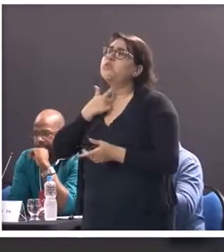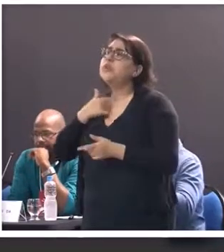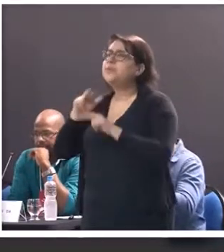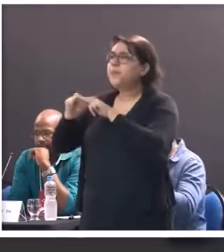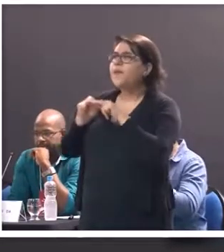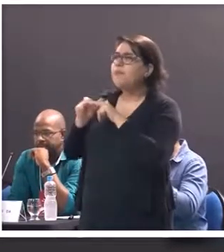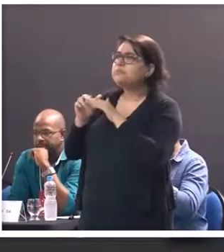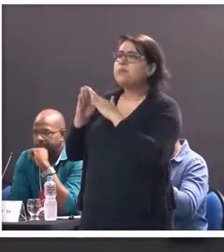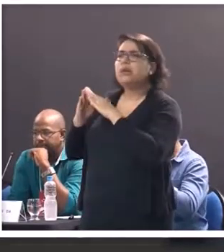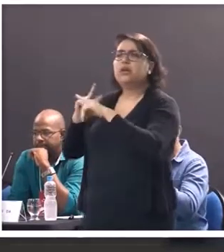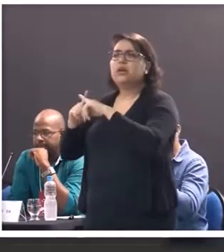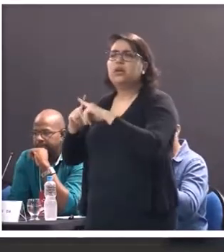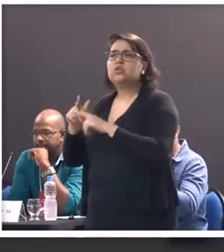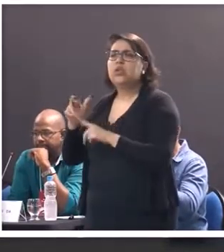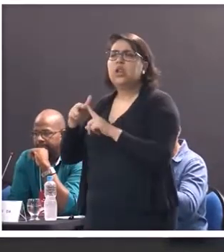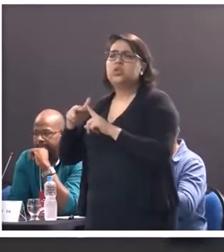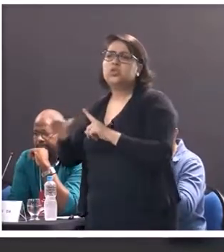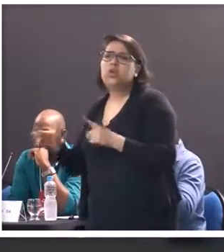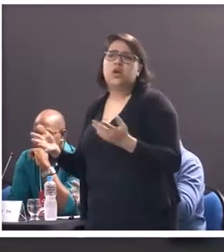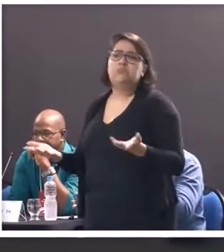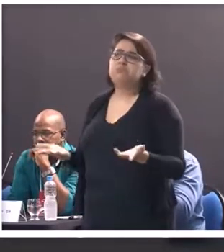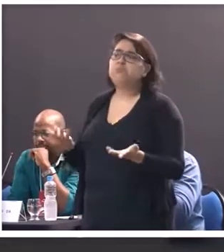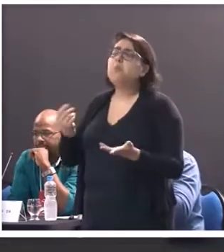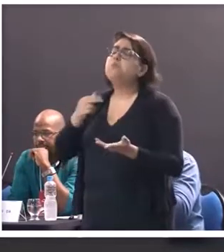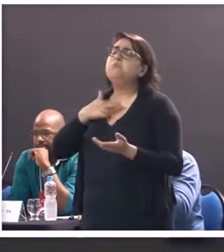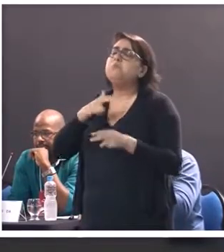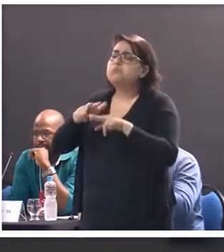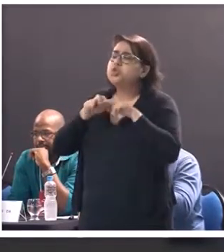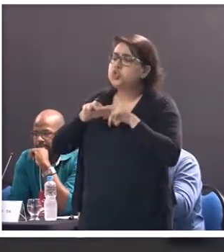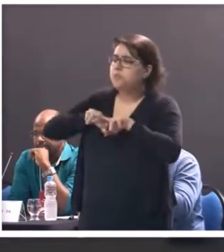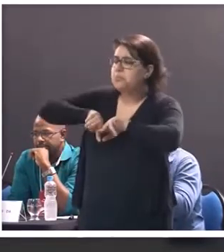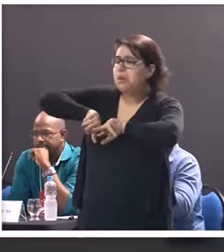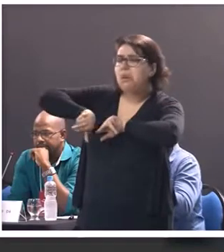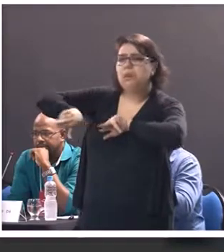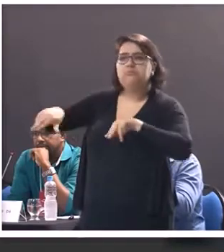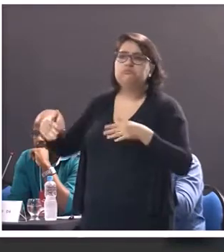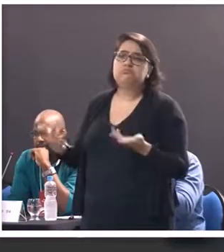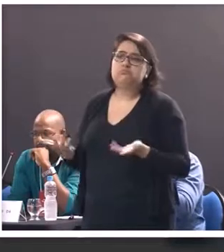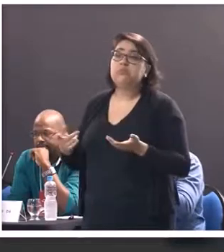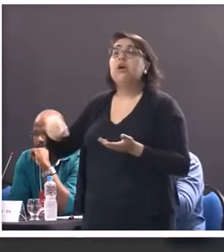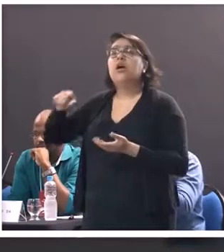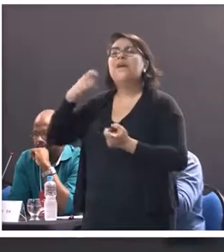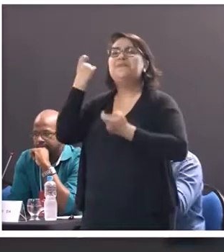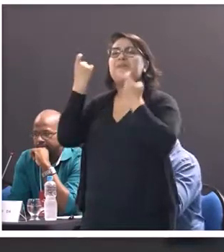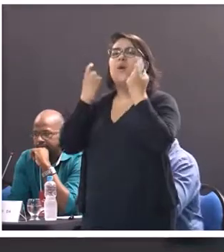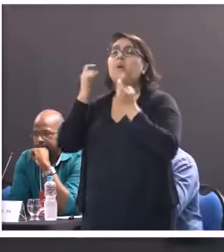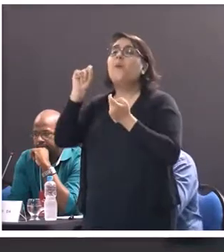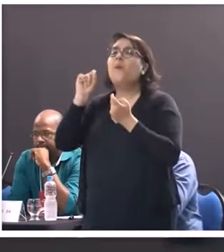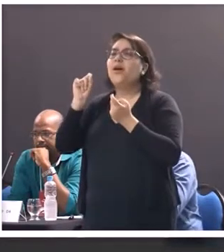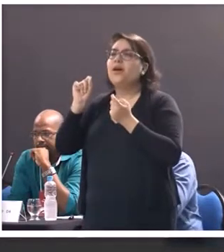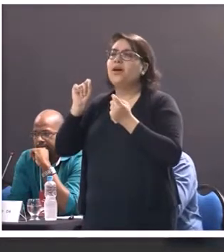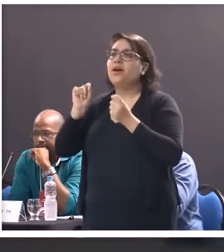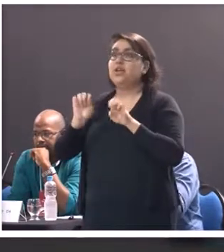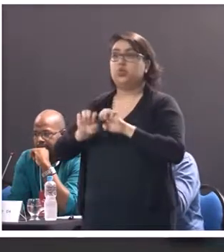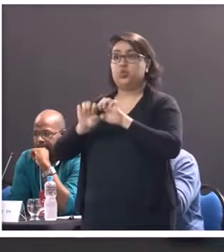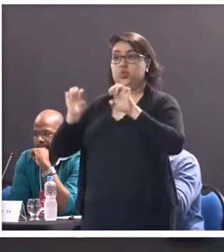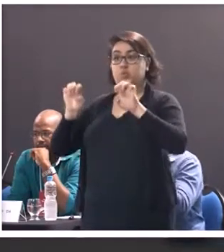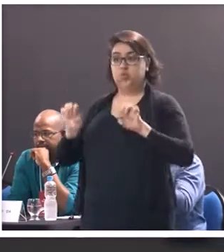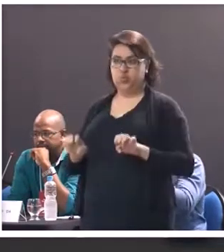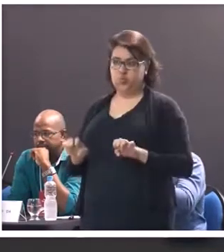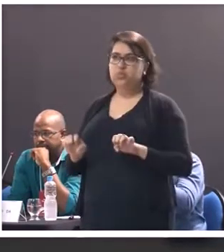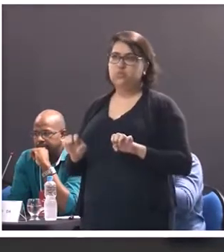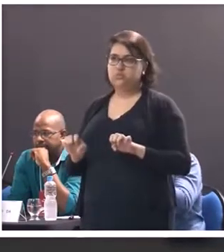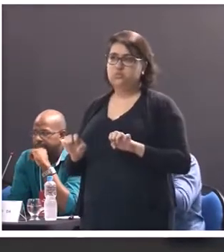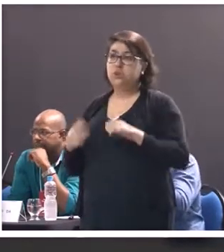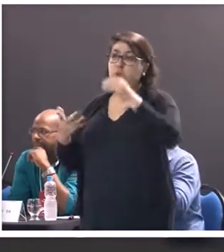religioso ou por qualquer outro motivo. A gente se preocupa muito com a estrutura. Tanto